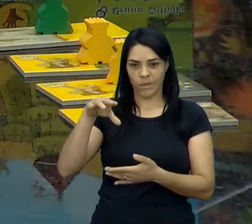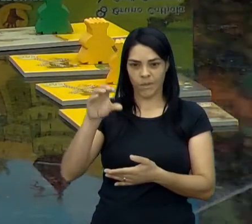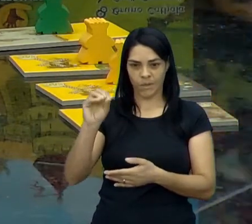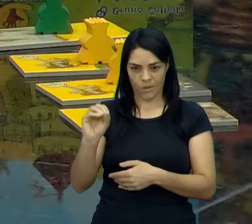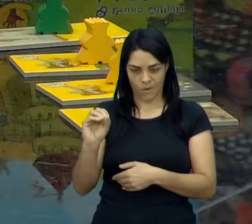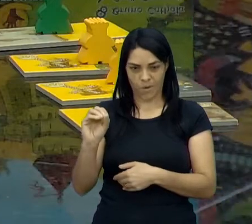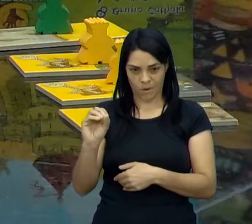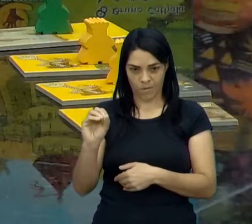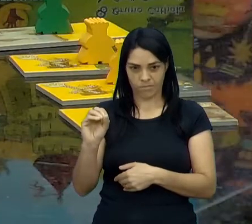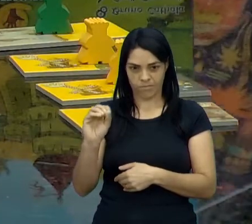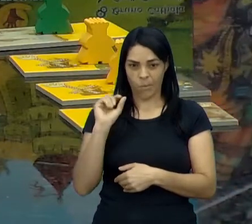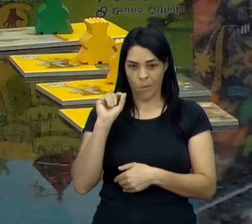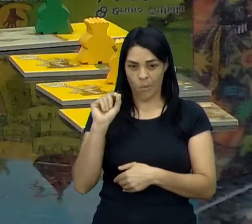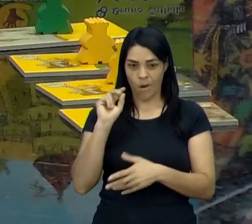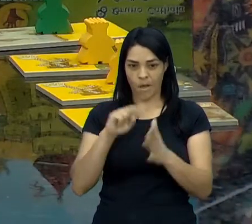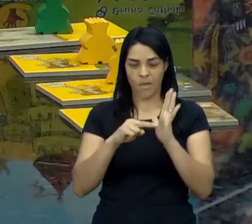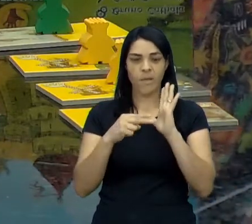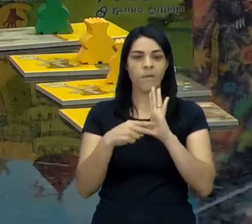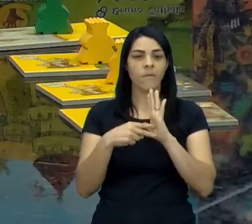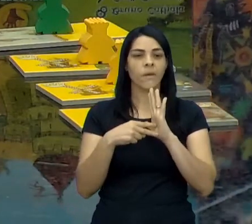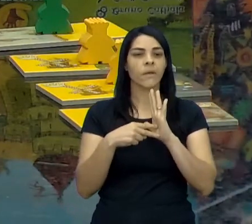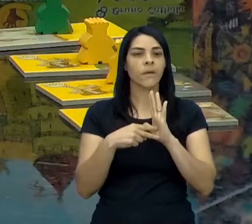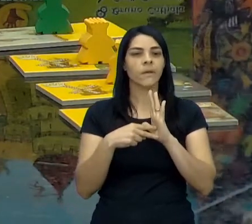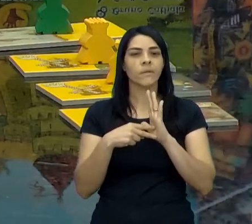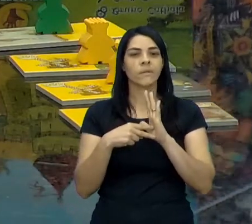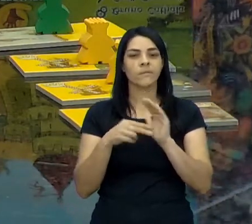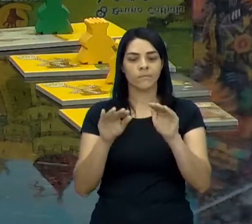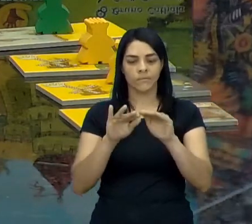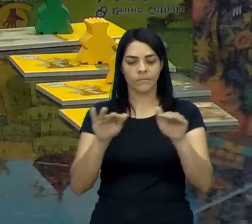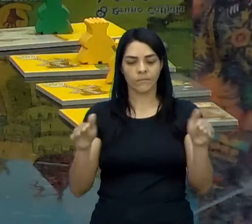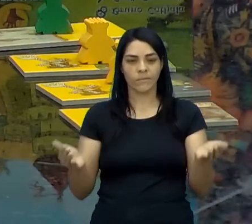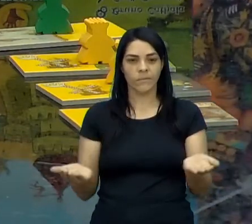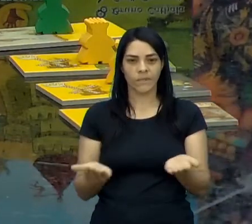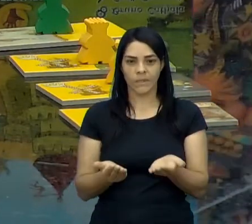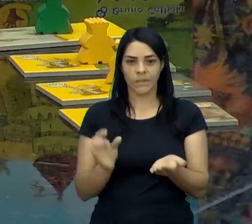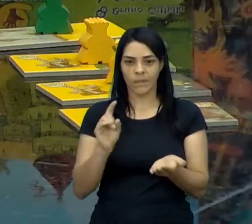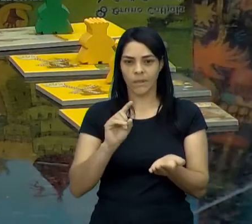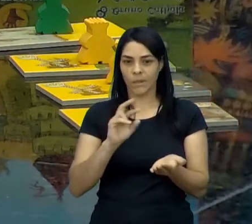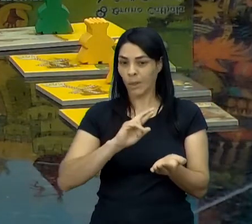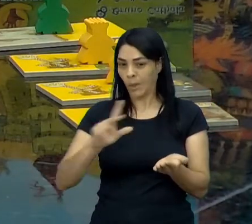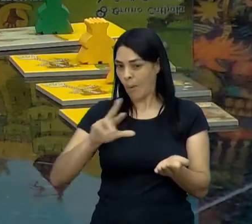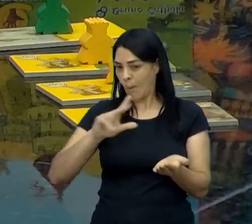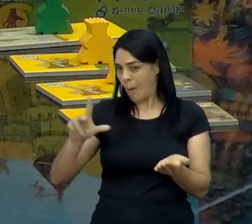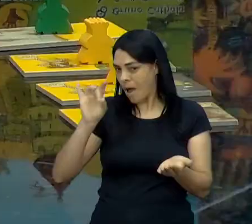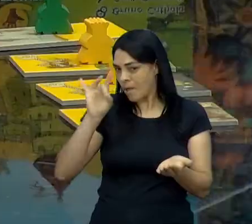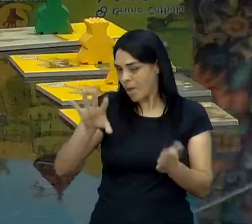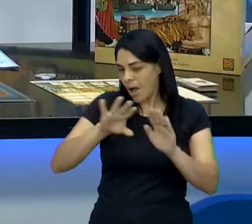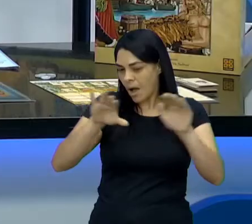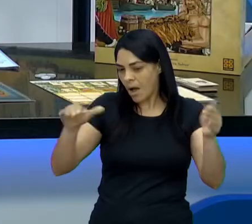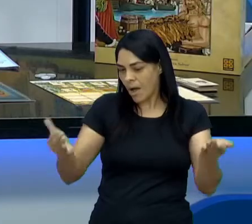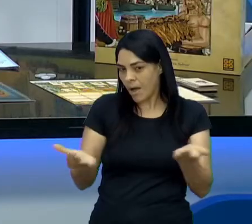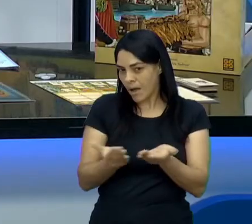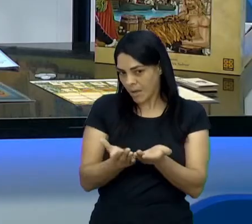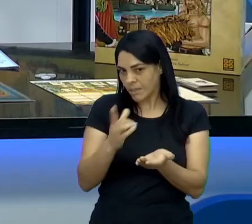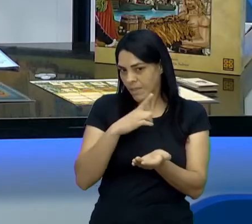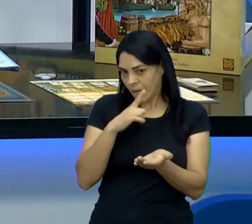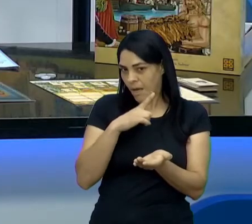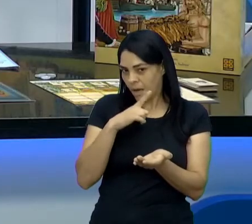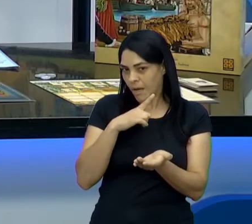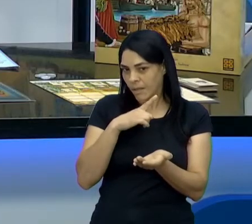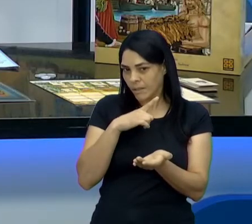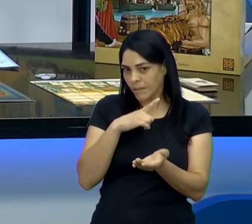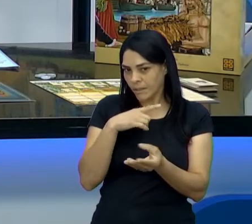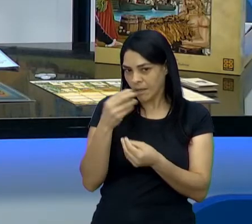compras. Ou seja, a caixa do jogo não é só uma caixa, ela tem uma função no jogo. Então você pegaria todos